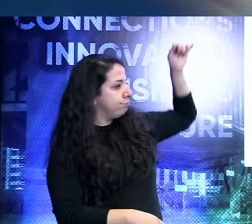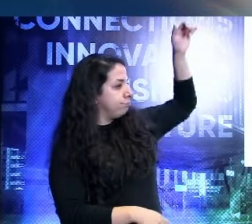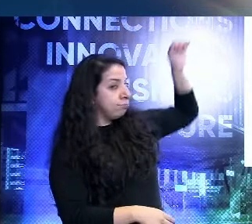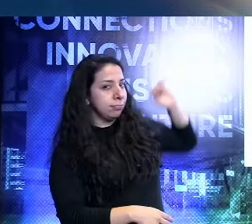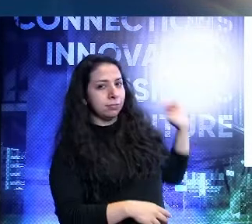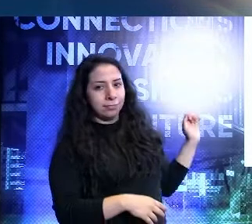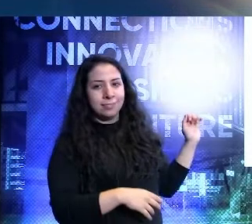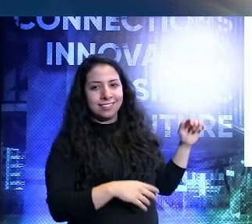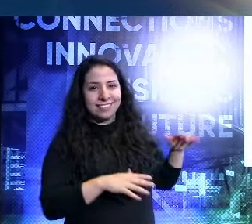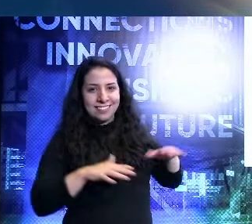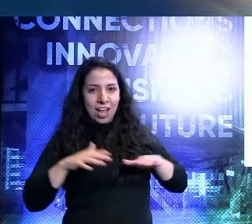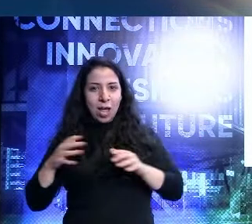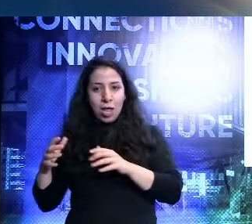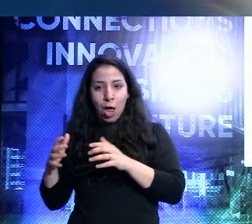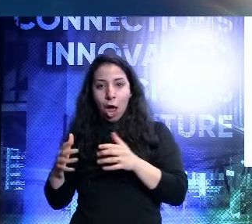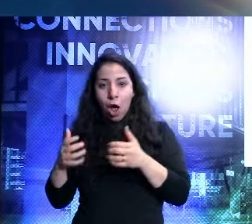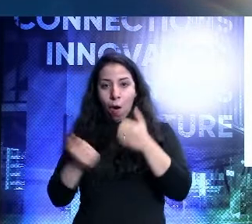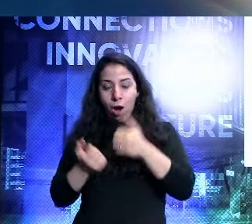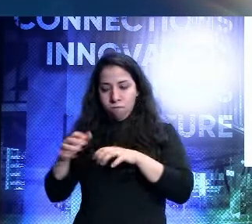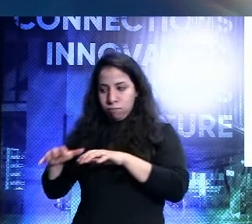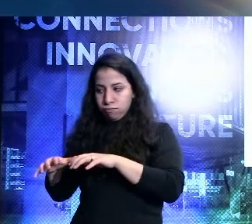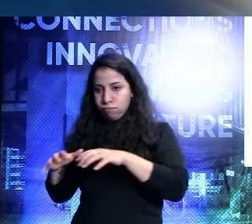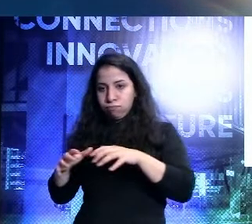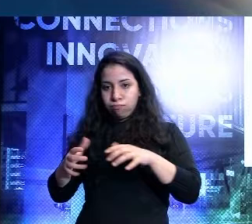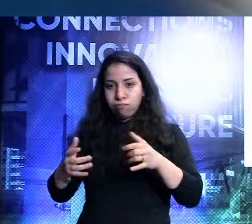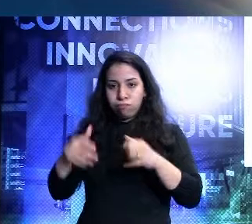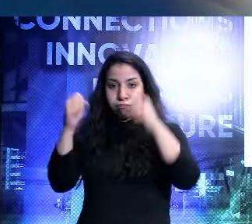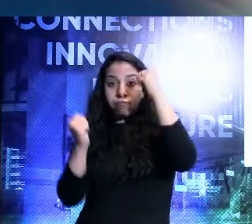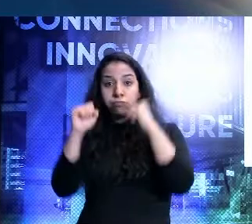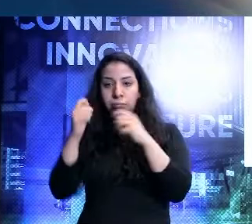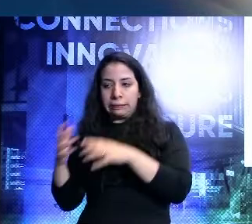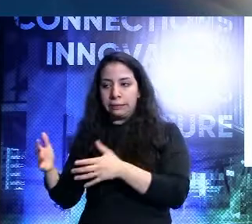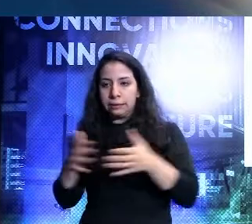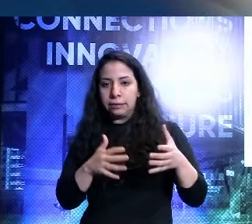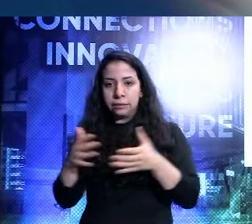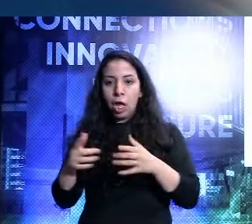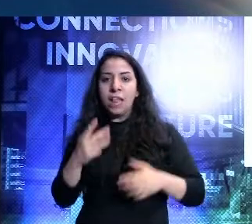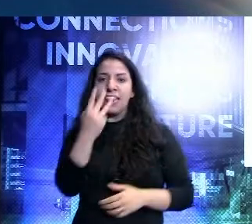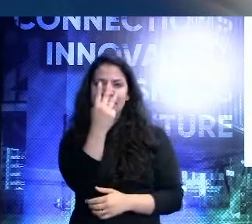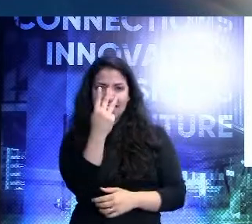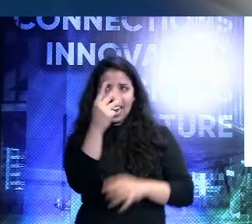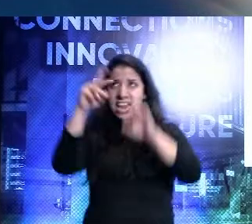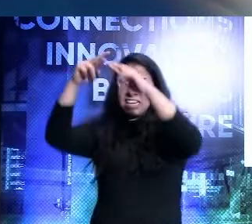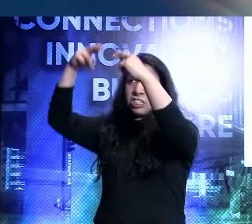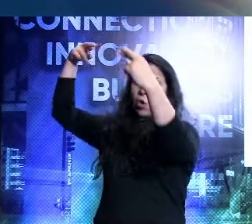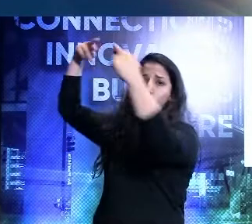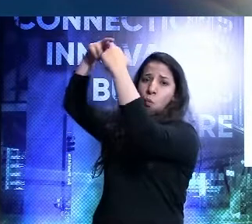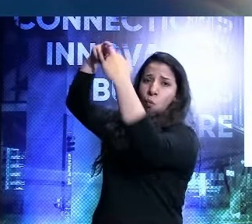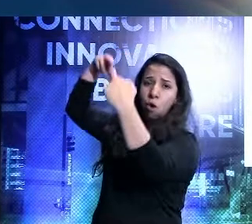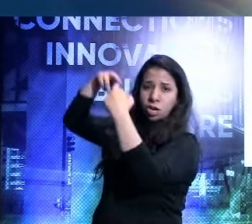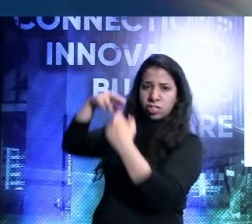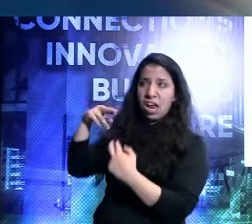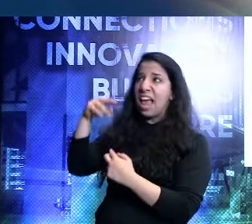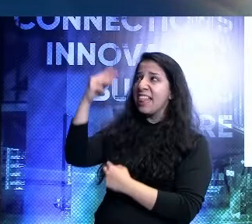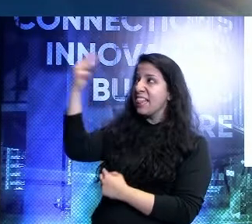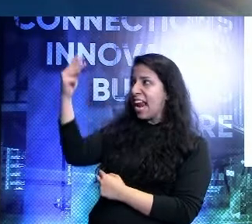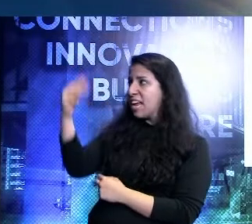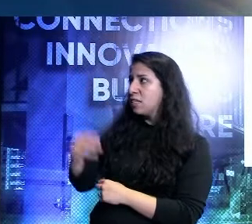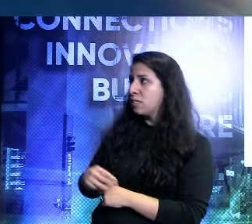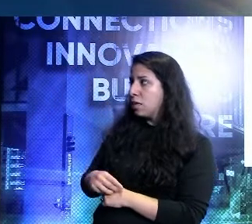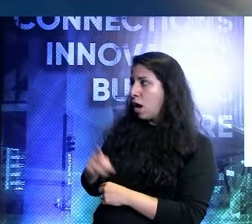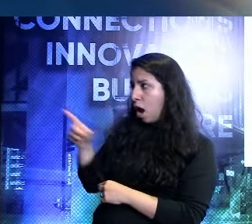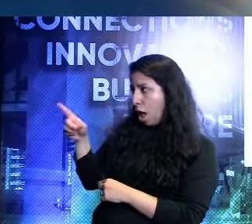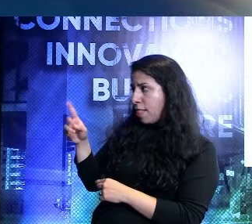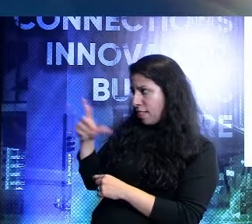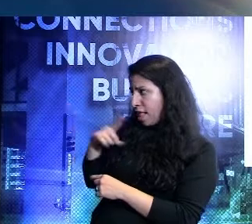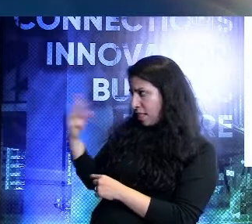as cordinhas. Só que a gente vai fazer melhor. Não vai ser só 3 cordinhas, a gente vai fazer 4 cordinhas. Cada uma